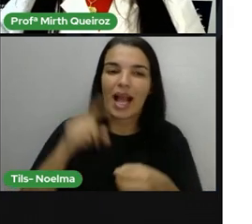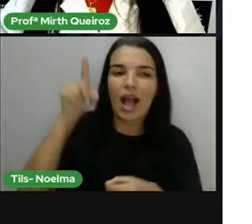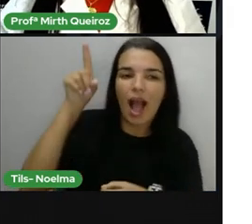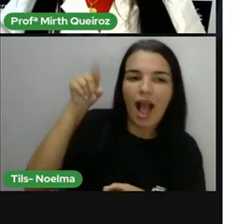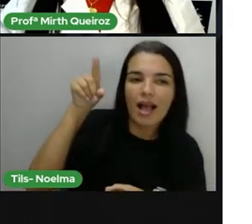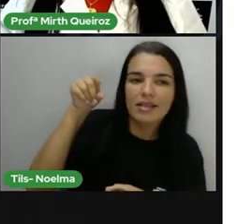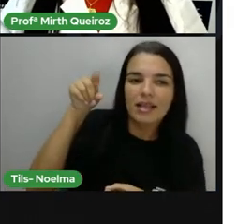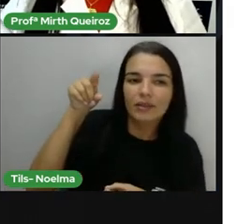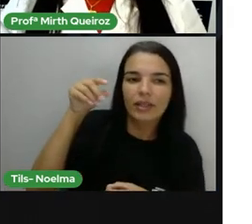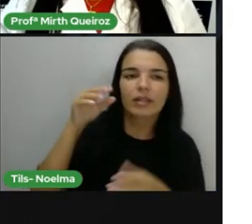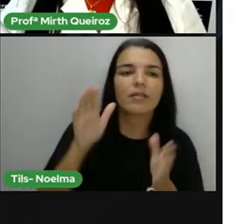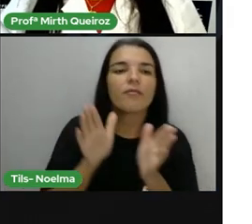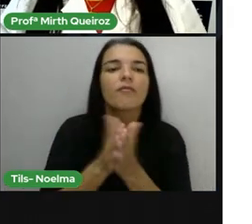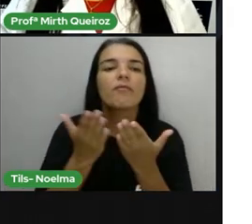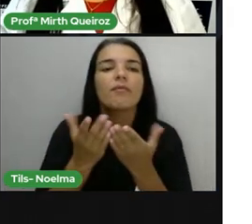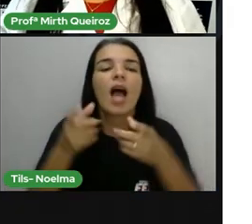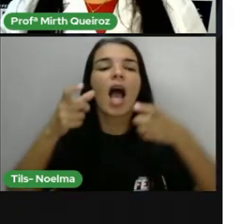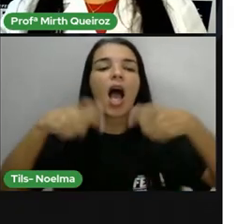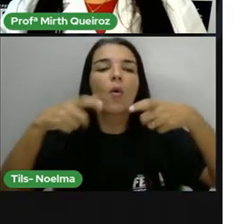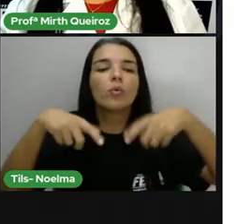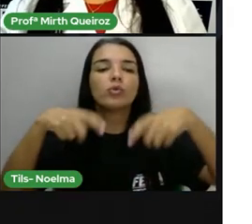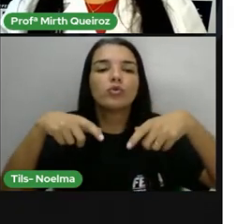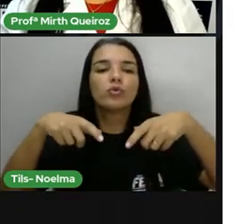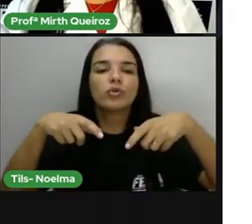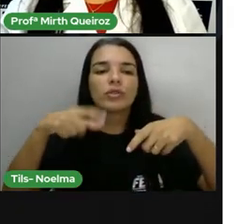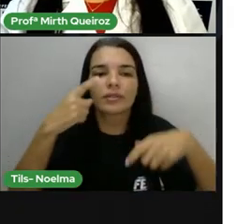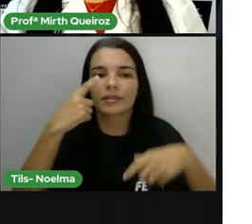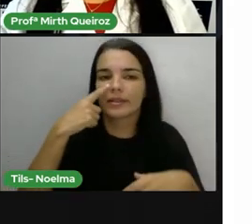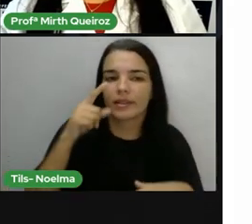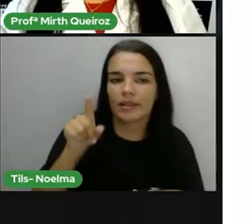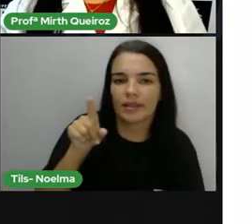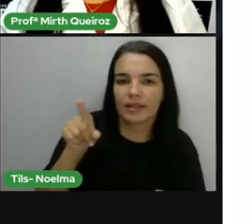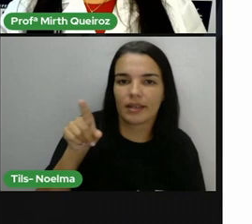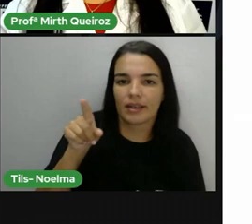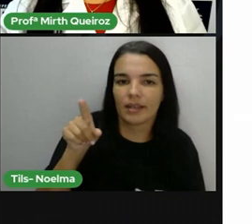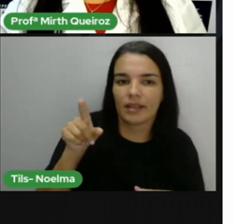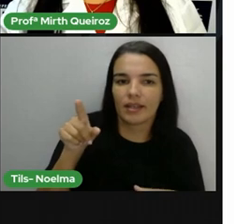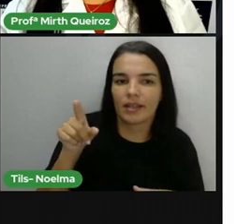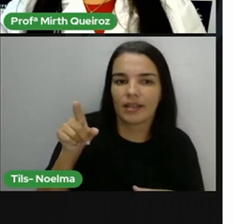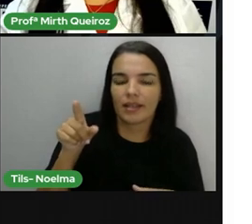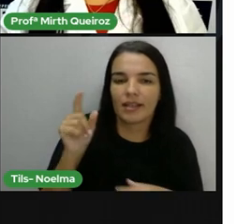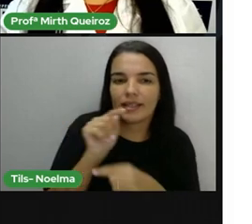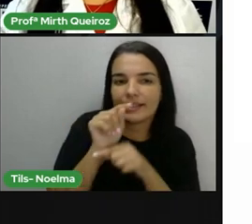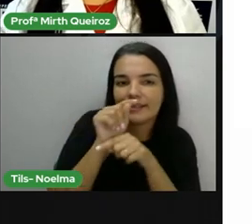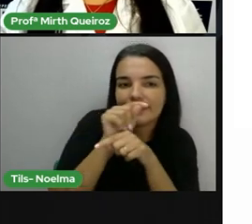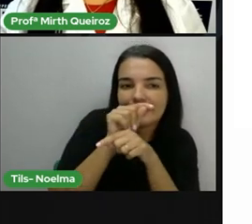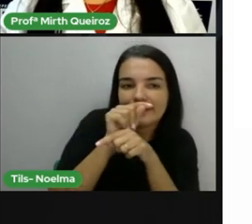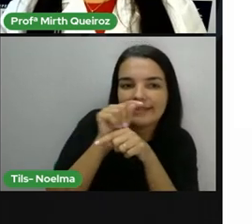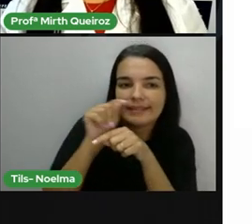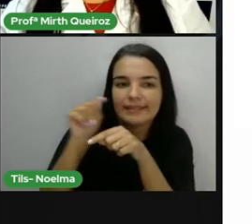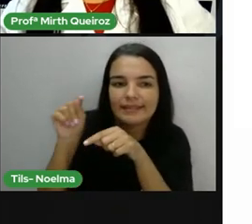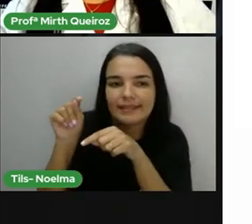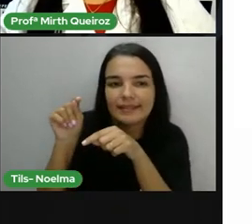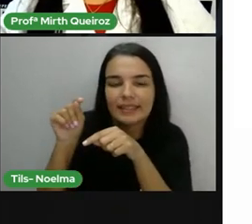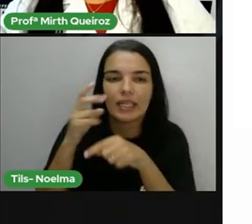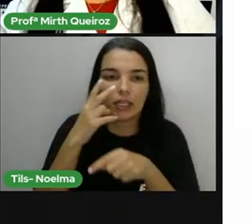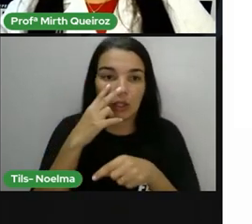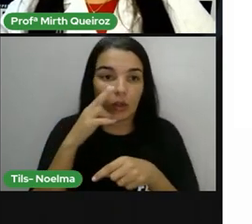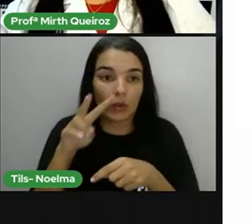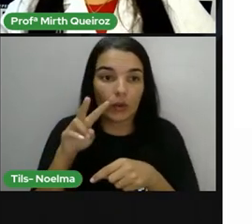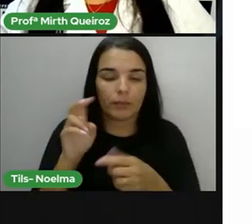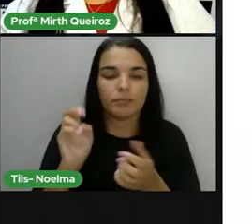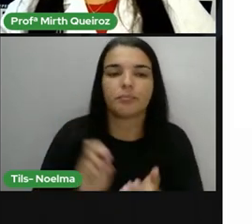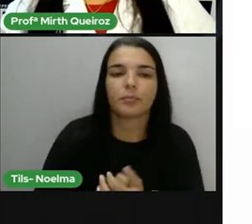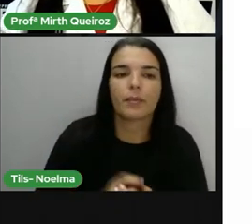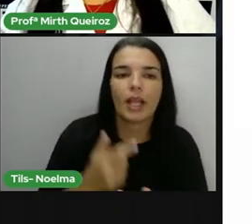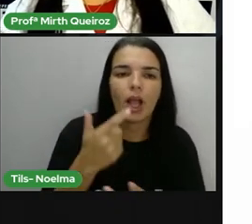palavras destacadas aqui, ó, num trechinho do texto que a gente acabou de ler? Temos aí,